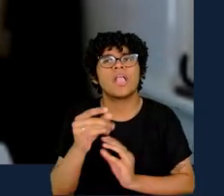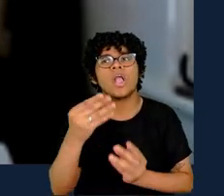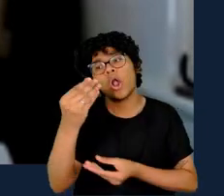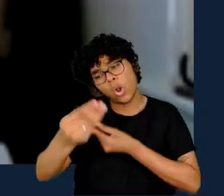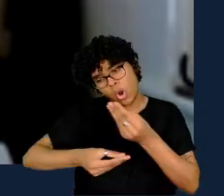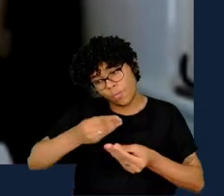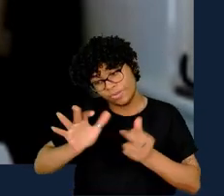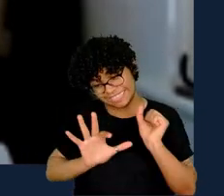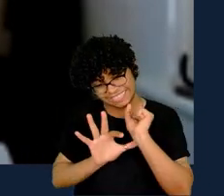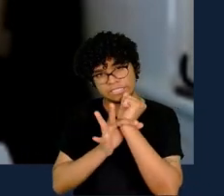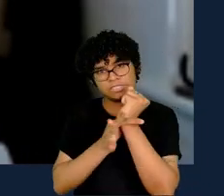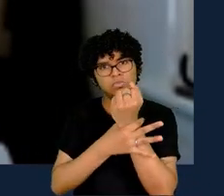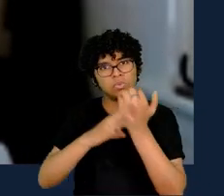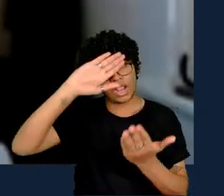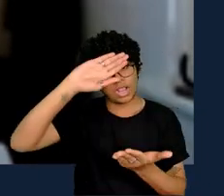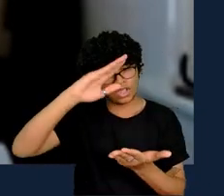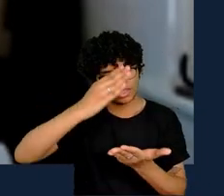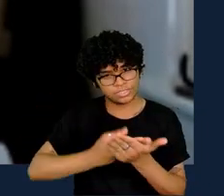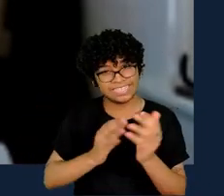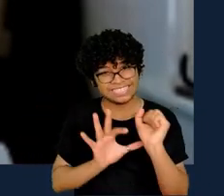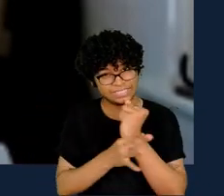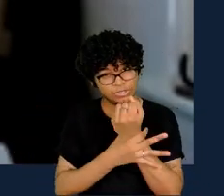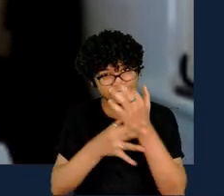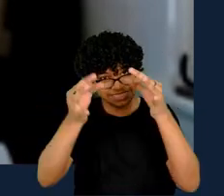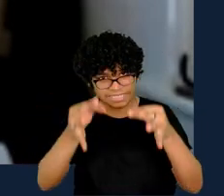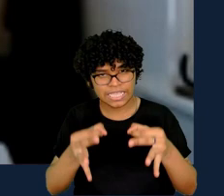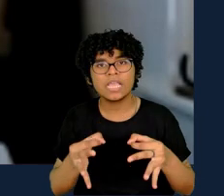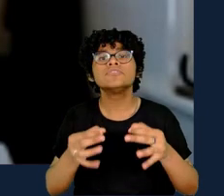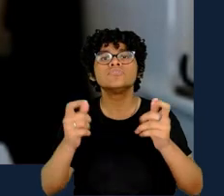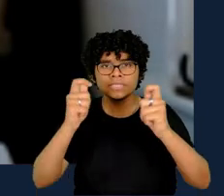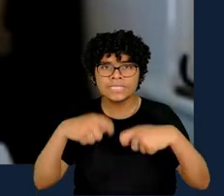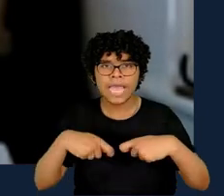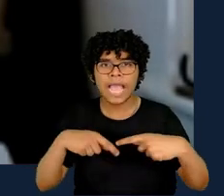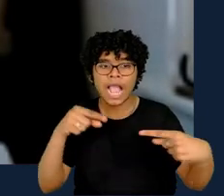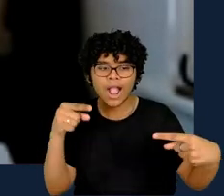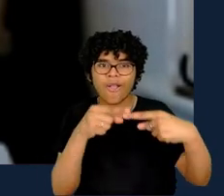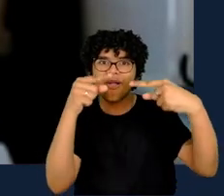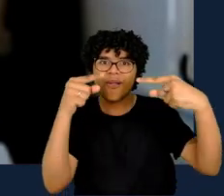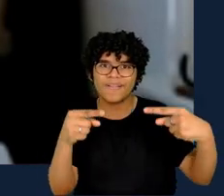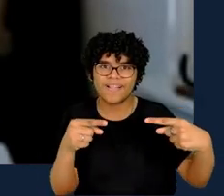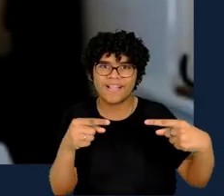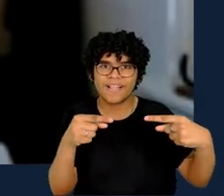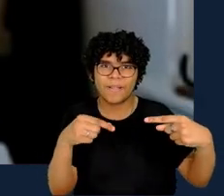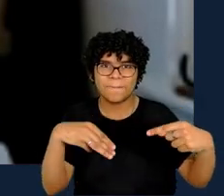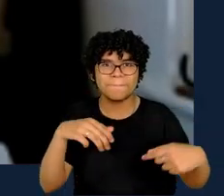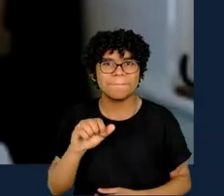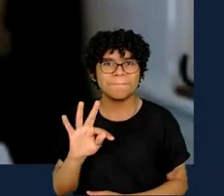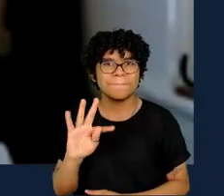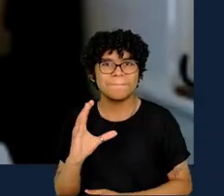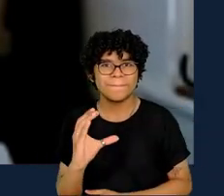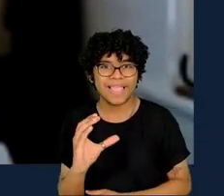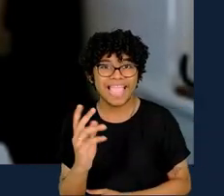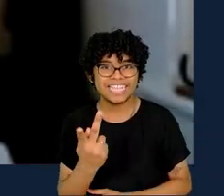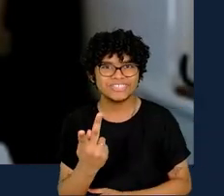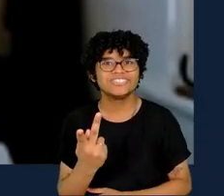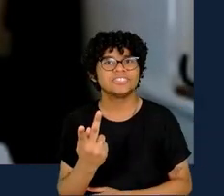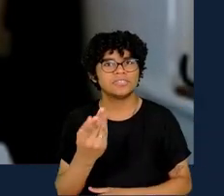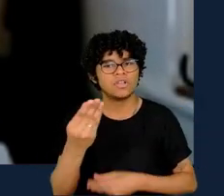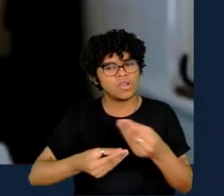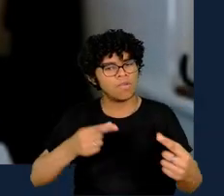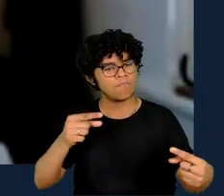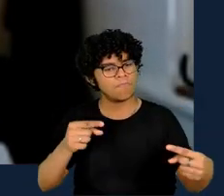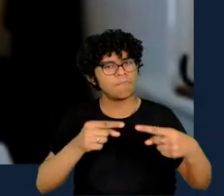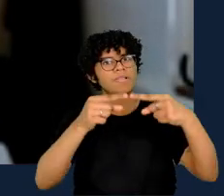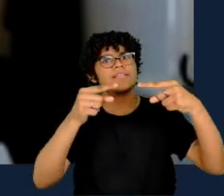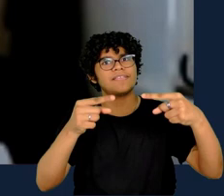de que você está fazendo essa combinação, esse matchmaking. Como que você se assegura de que